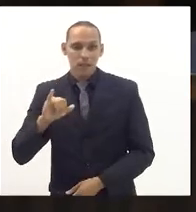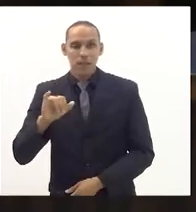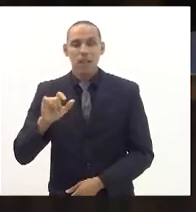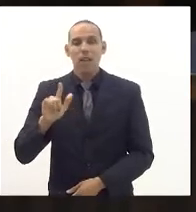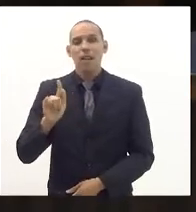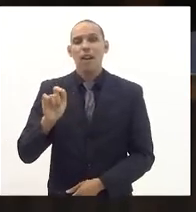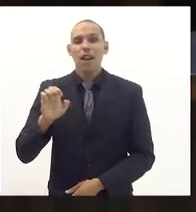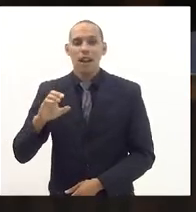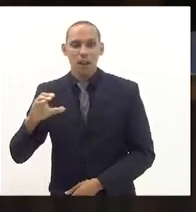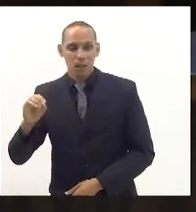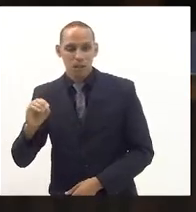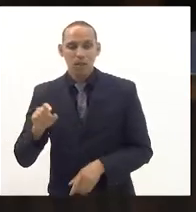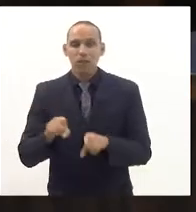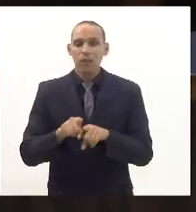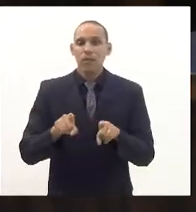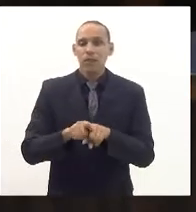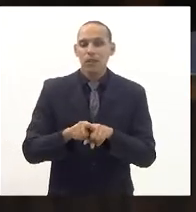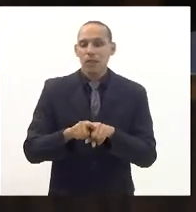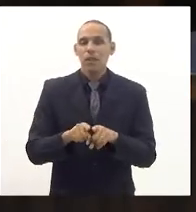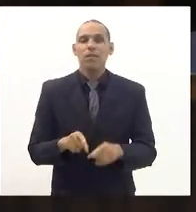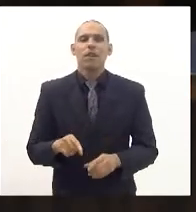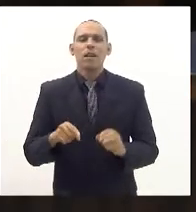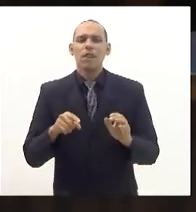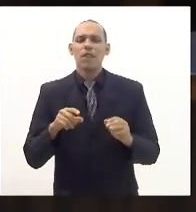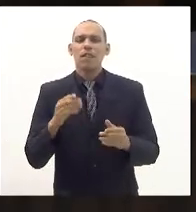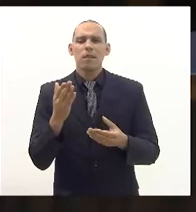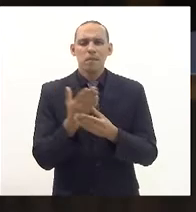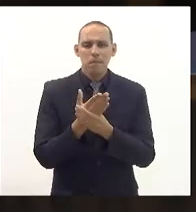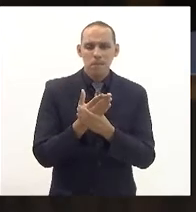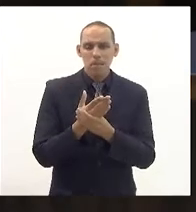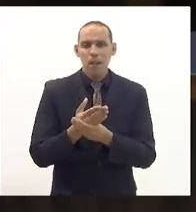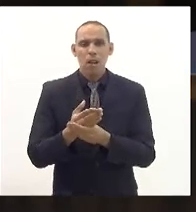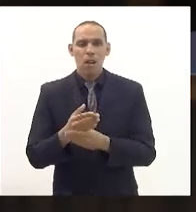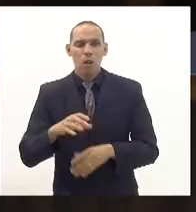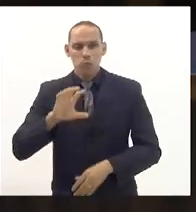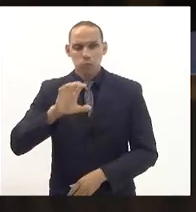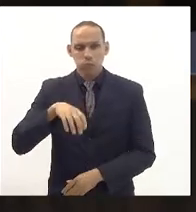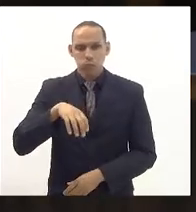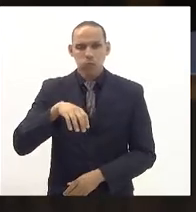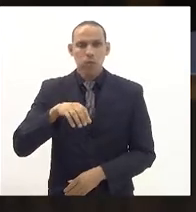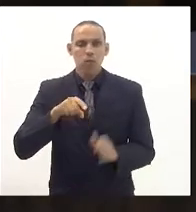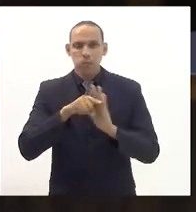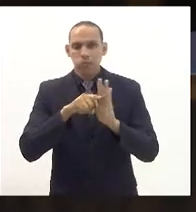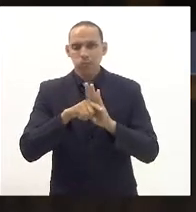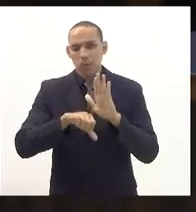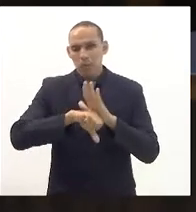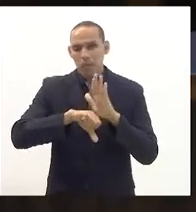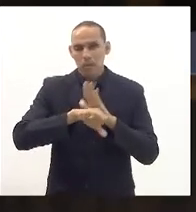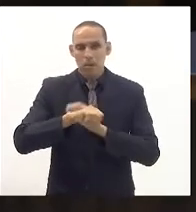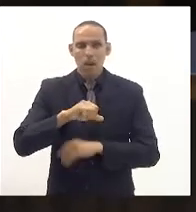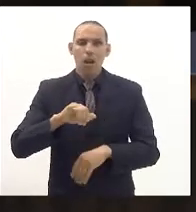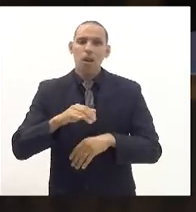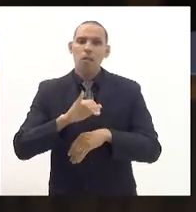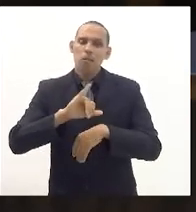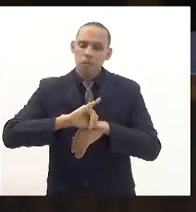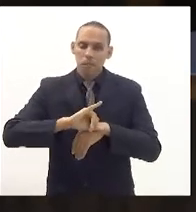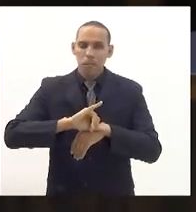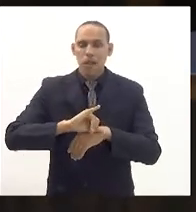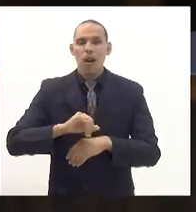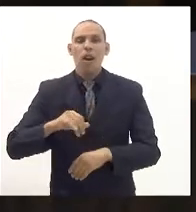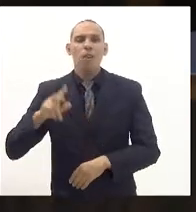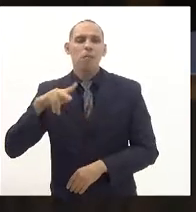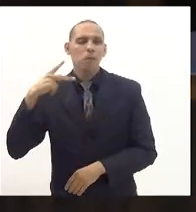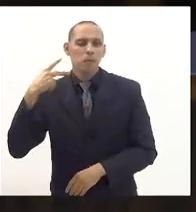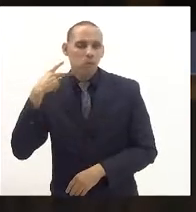gaeco coordenador da 1ª central de inquéritos e do núcleo de investigação penal da capital como promotor de justiça